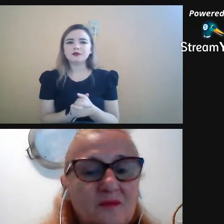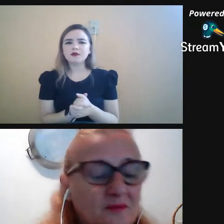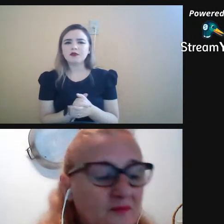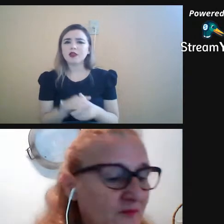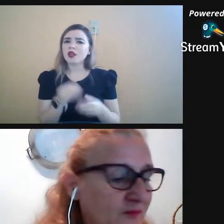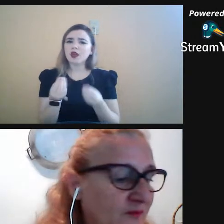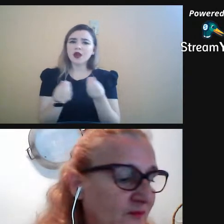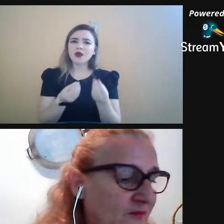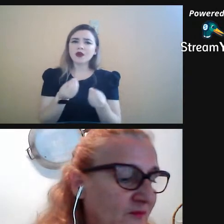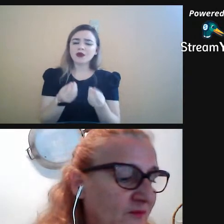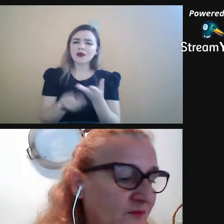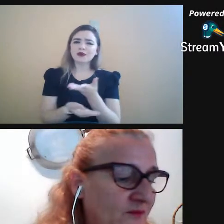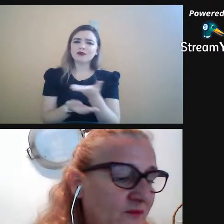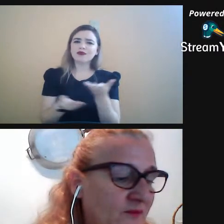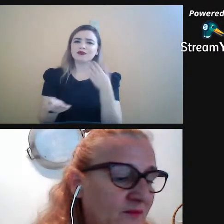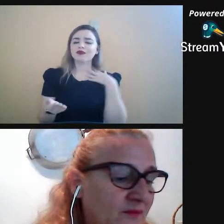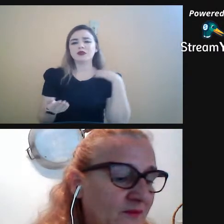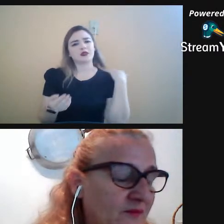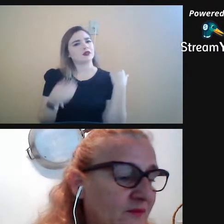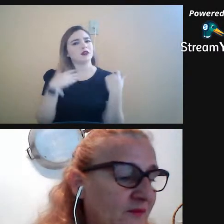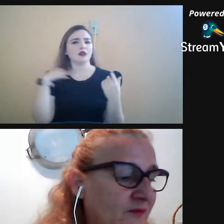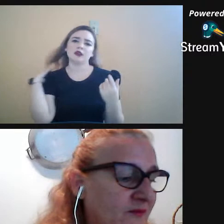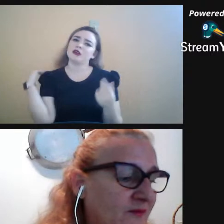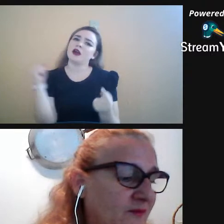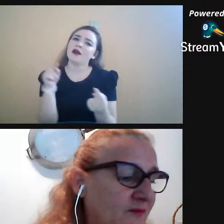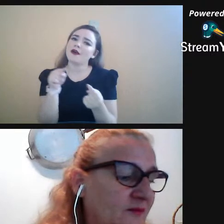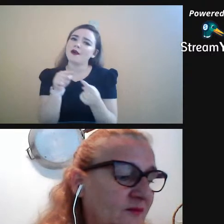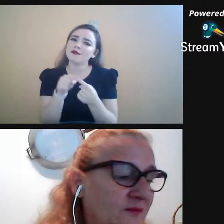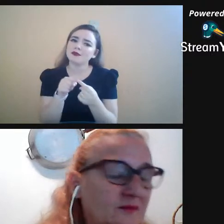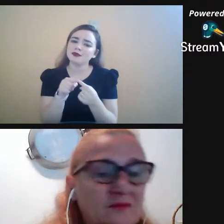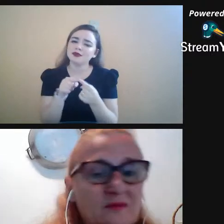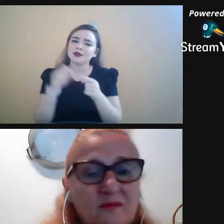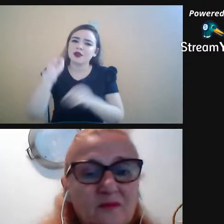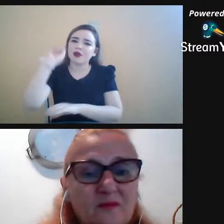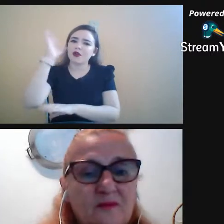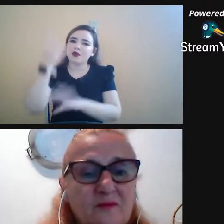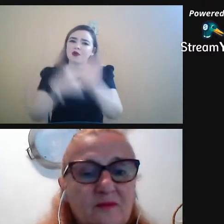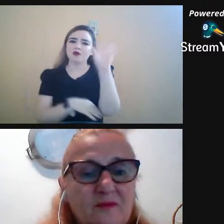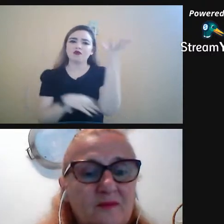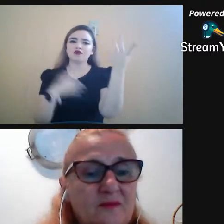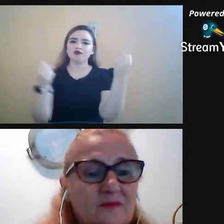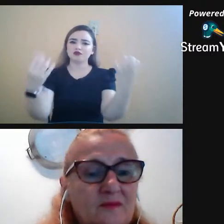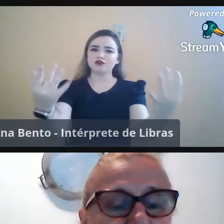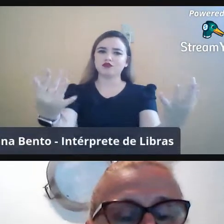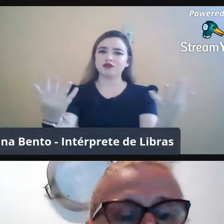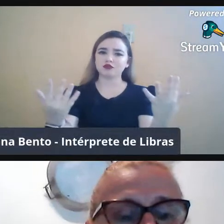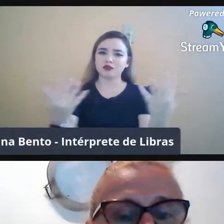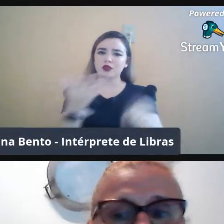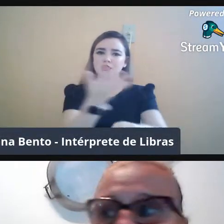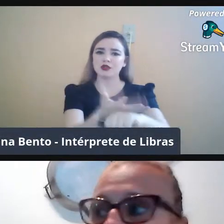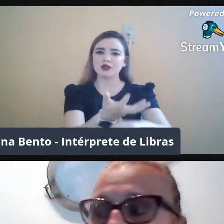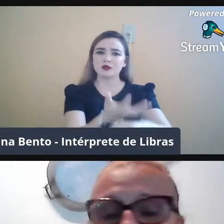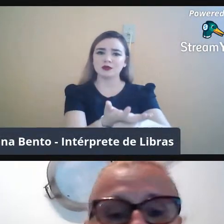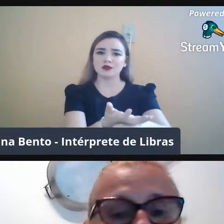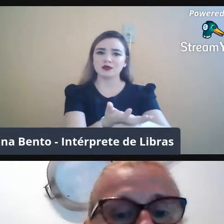você integra essa questão do meio ambiente com a sua disciplina em sala de aula?